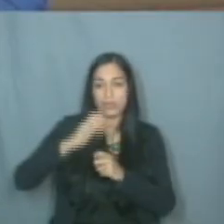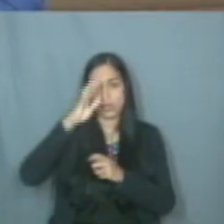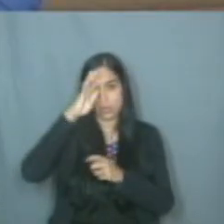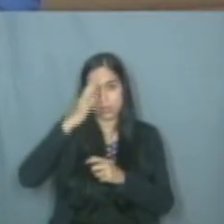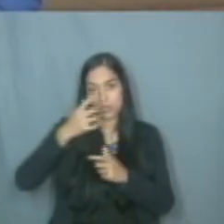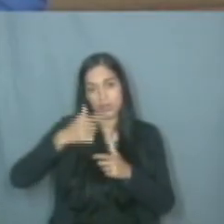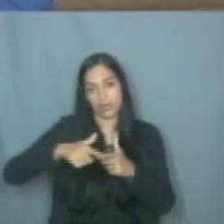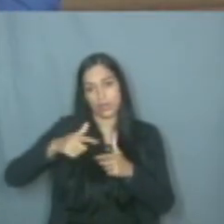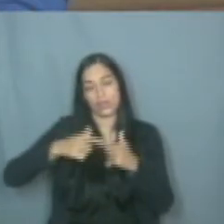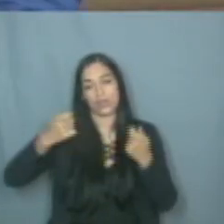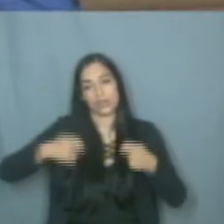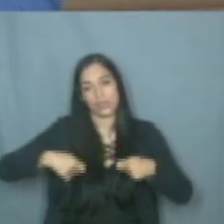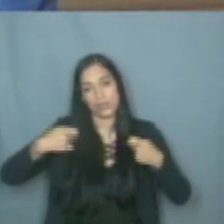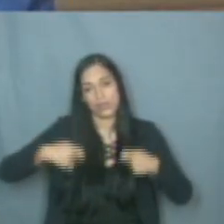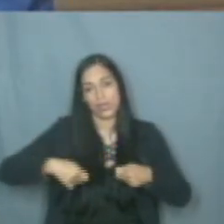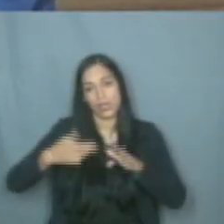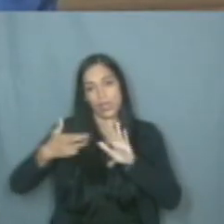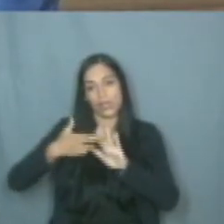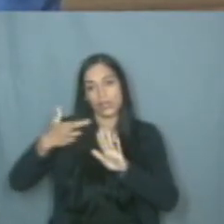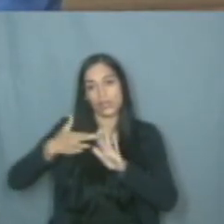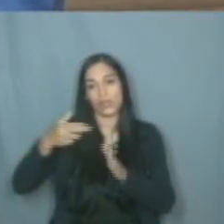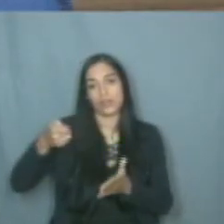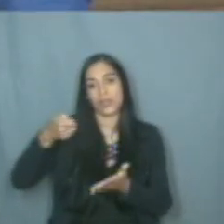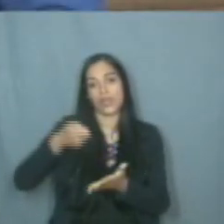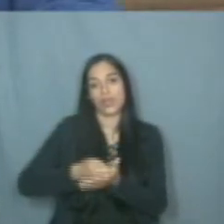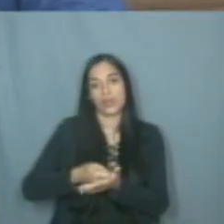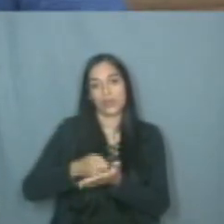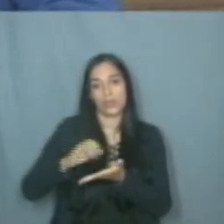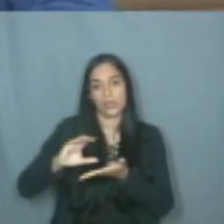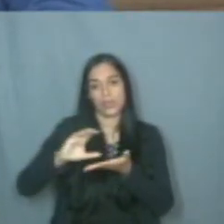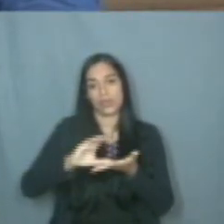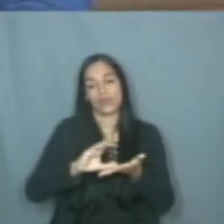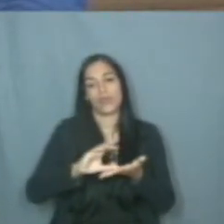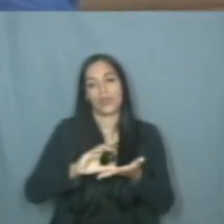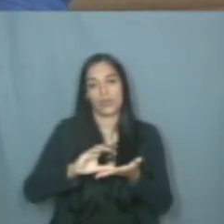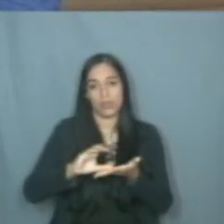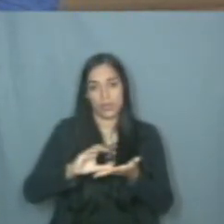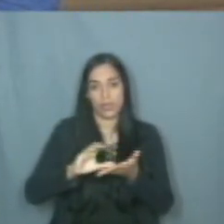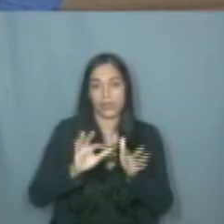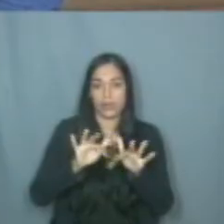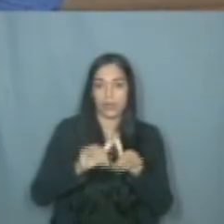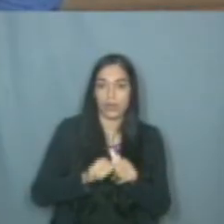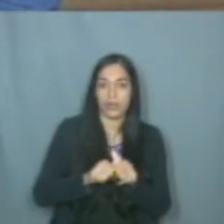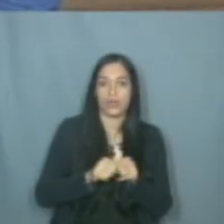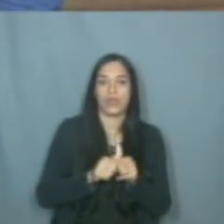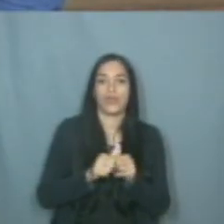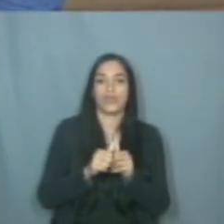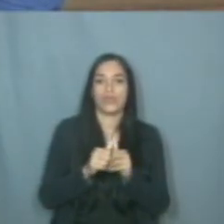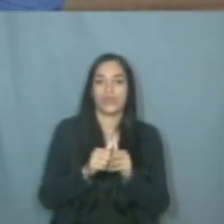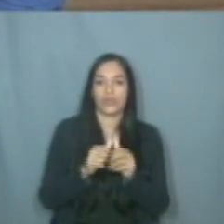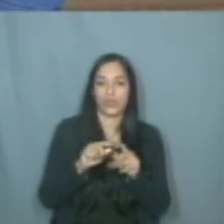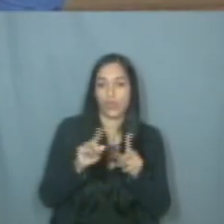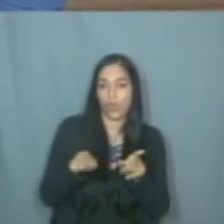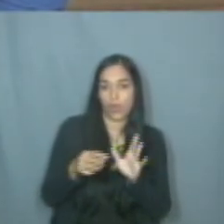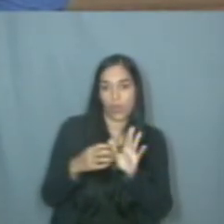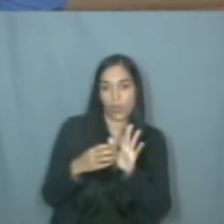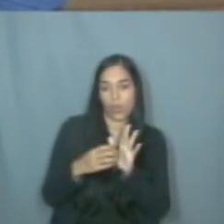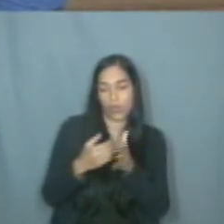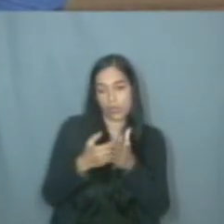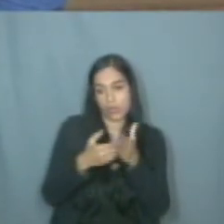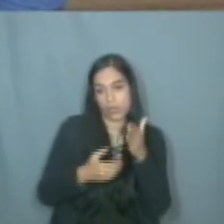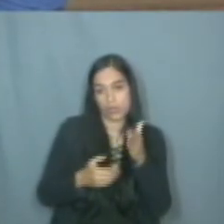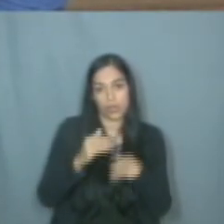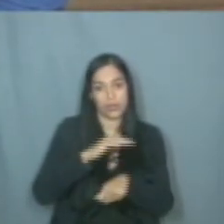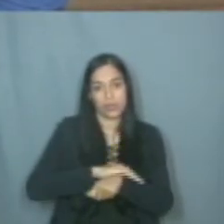necessárias à regularização do pagamento das verbas rescisórias devidas aos servidores contratados temporariamente